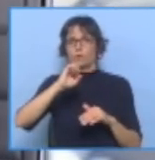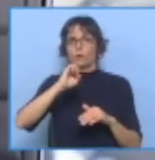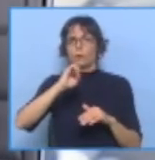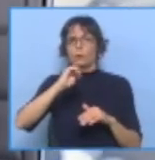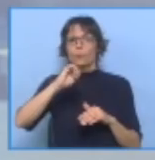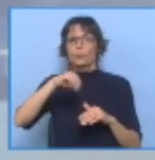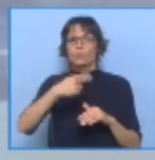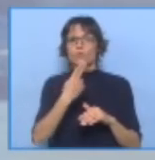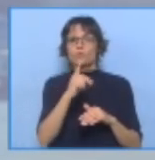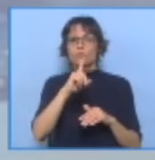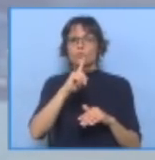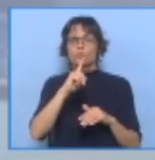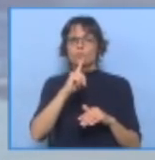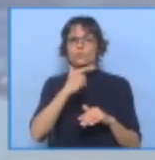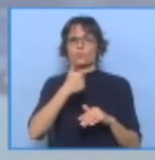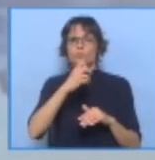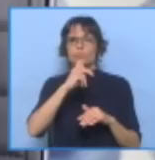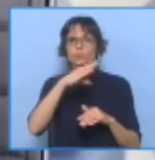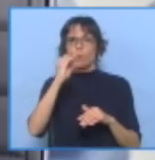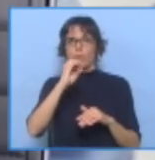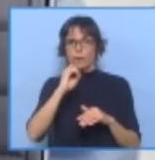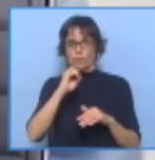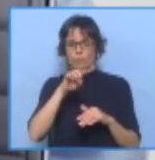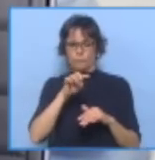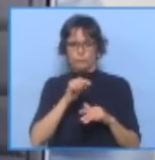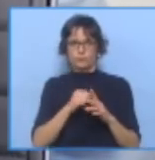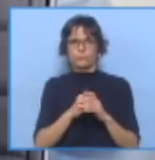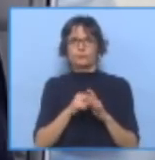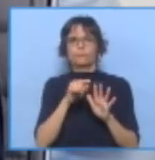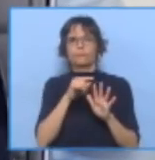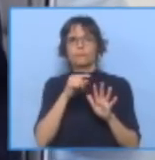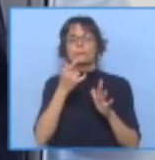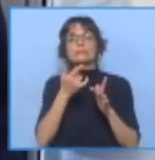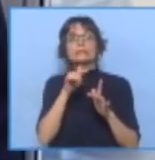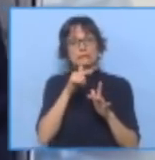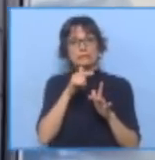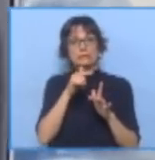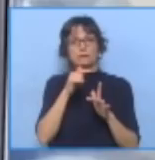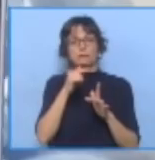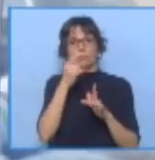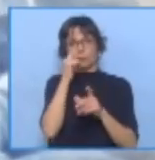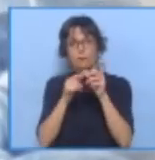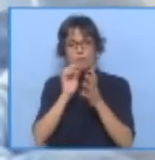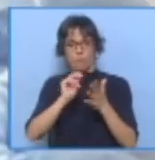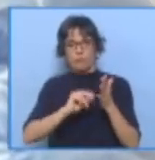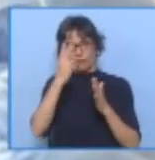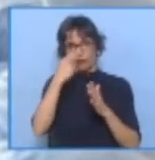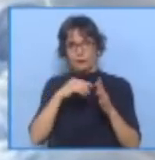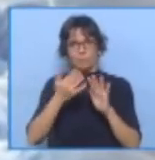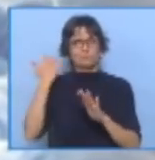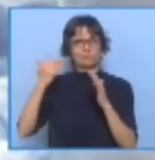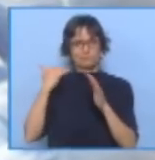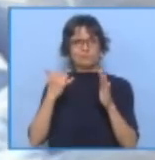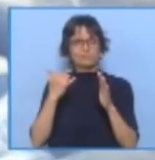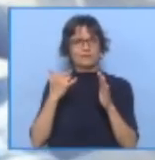admitia essa possibilidade? Os biógrafos e os cronistas da época acham que São Francisco admitia